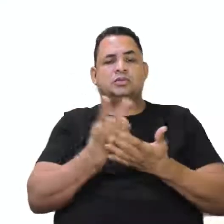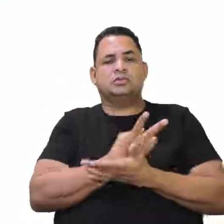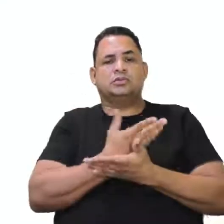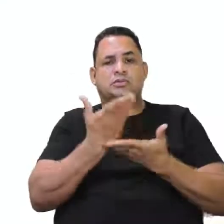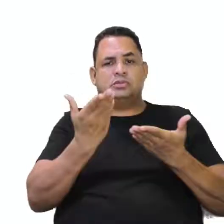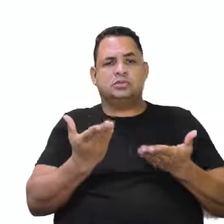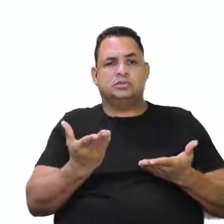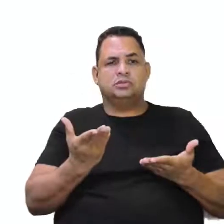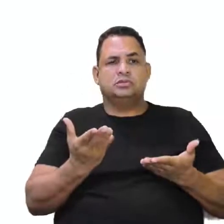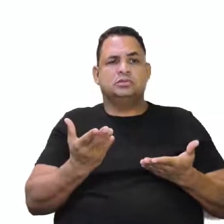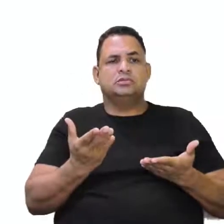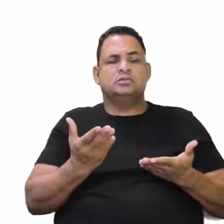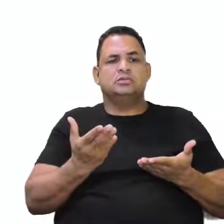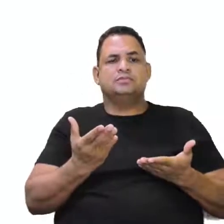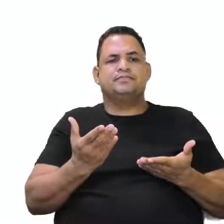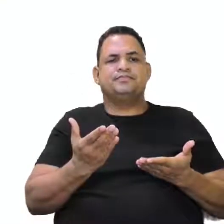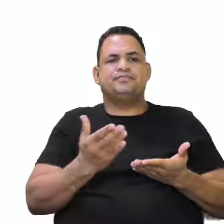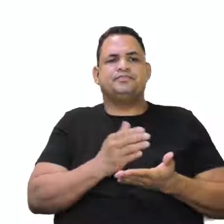estar